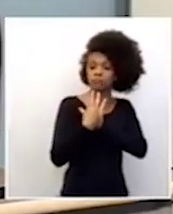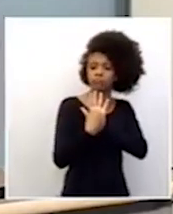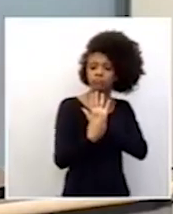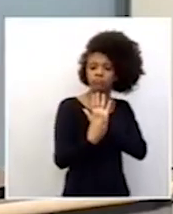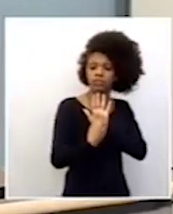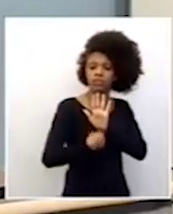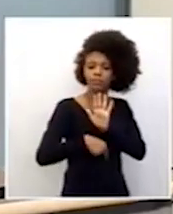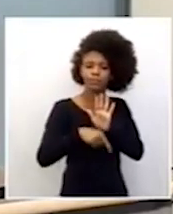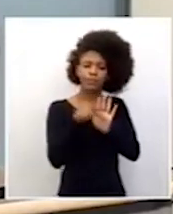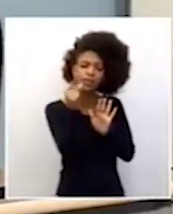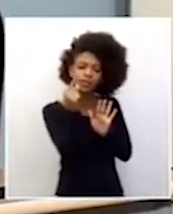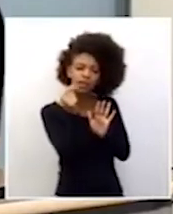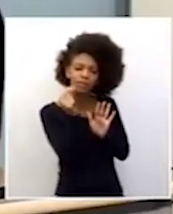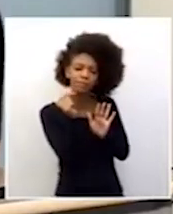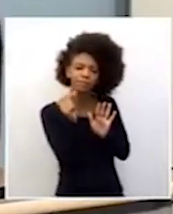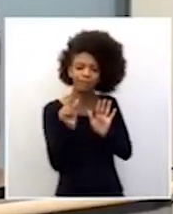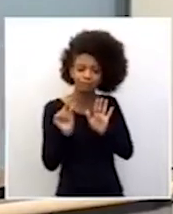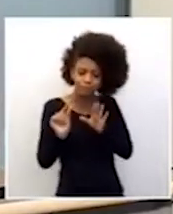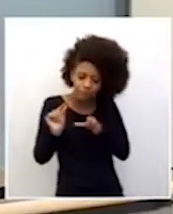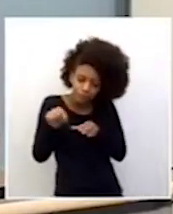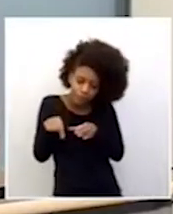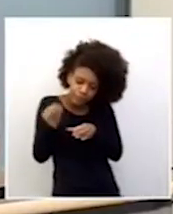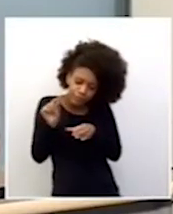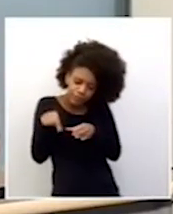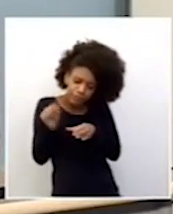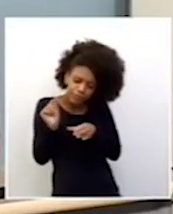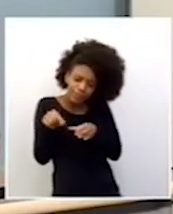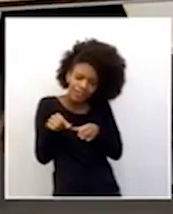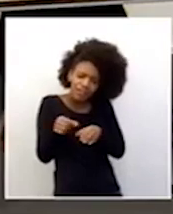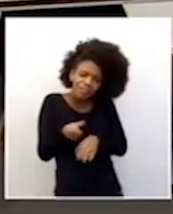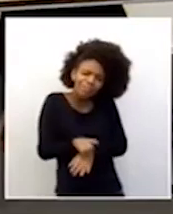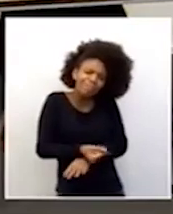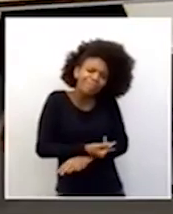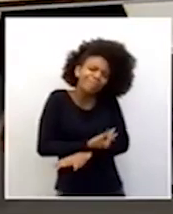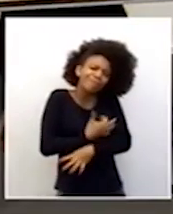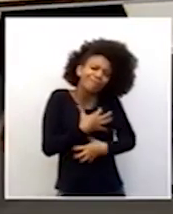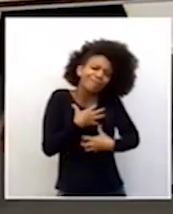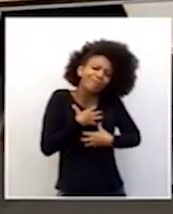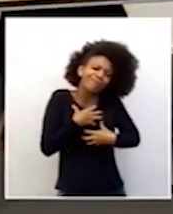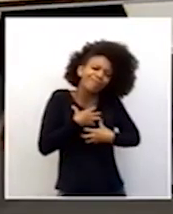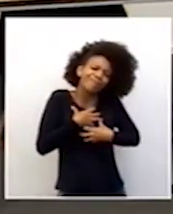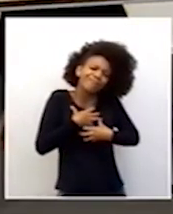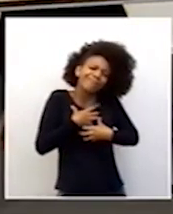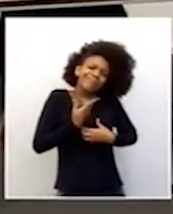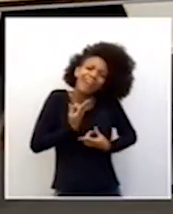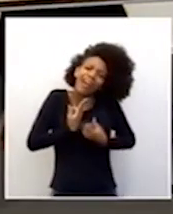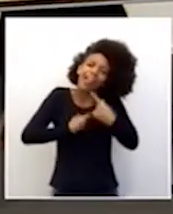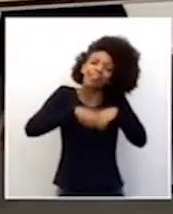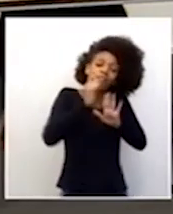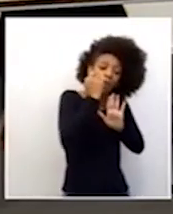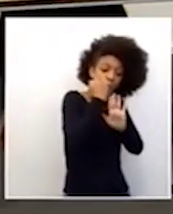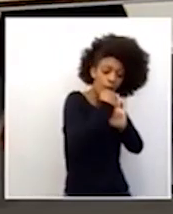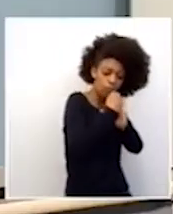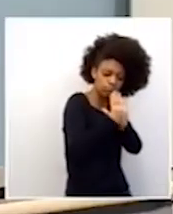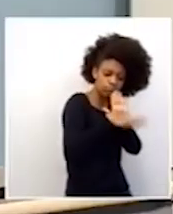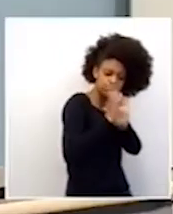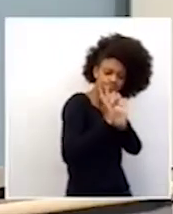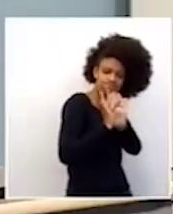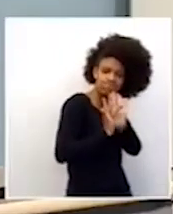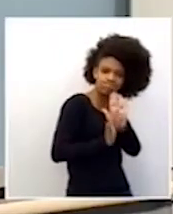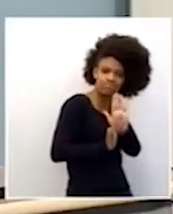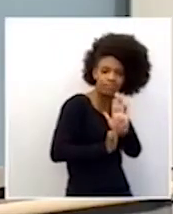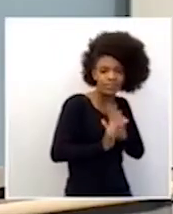da galhofa e a tinta da melancolia. Você lembra? Lembro, maravilhoso. Alunos,